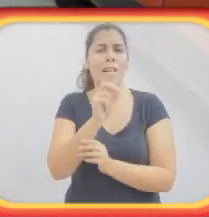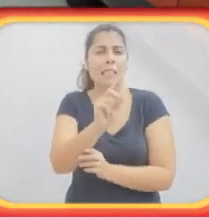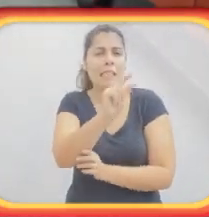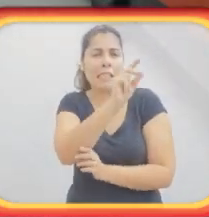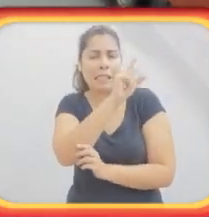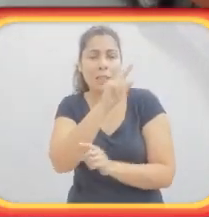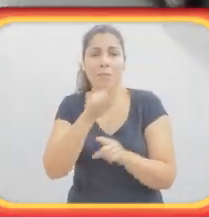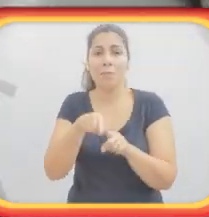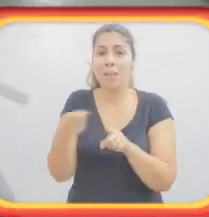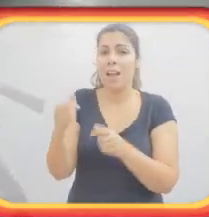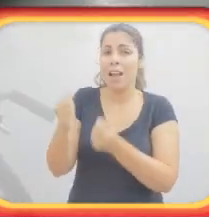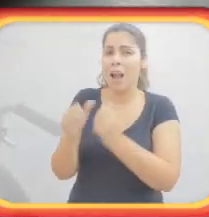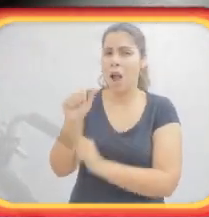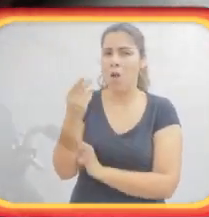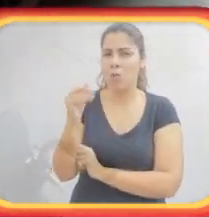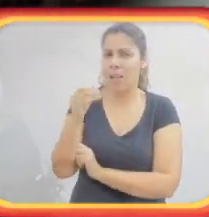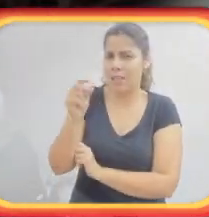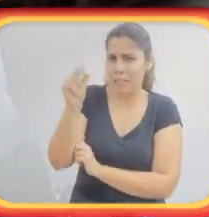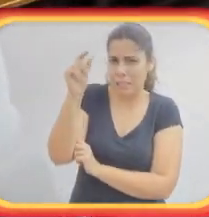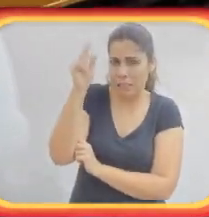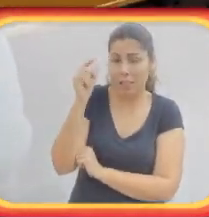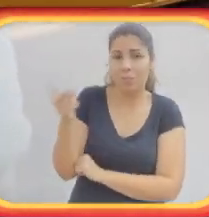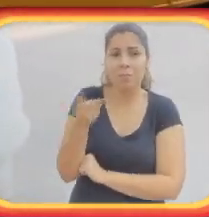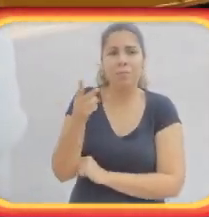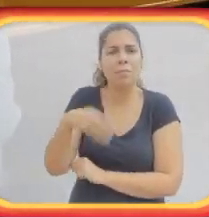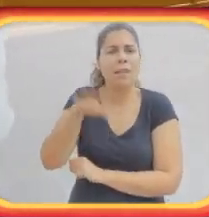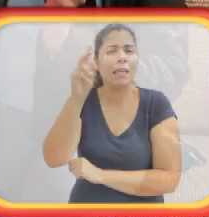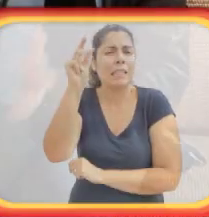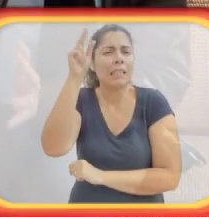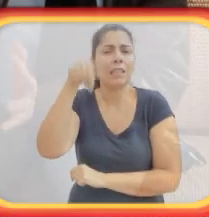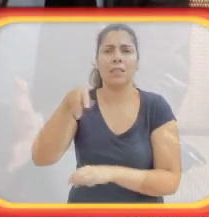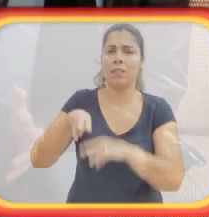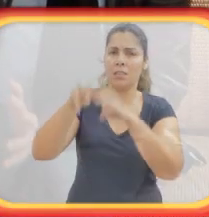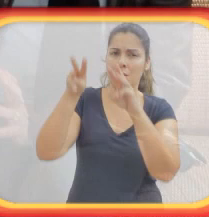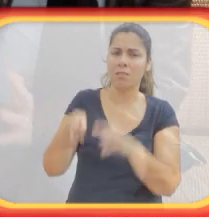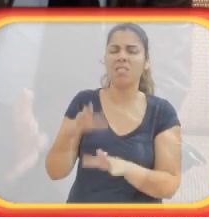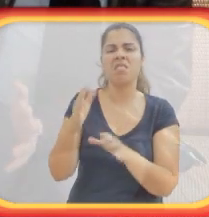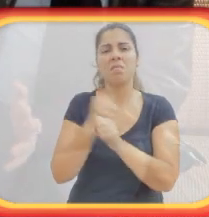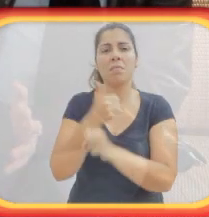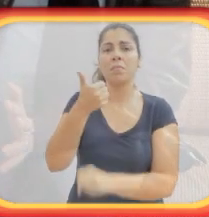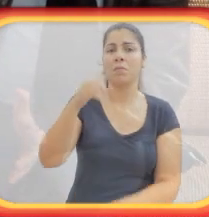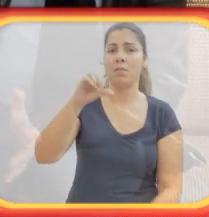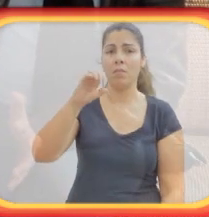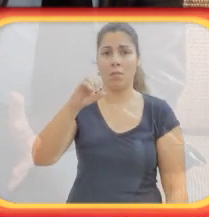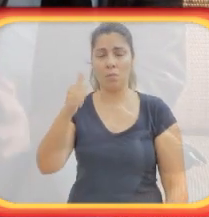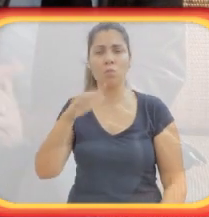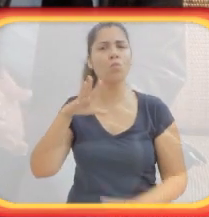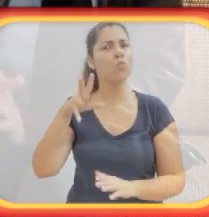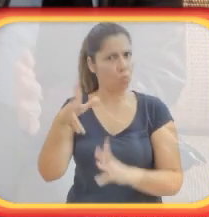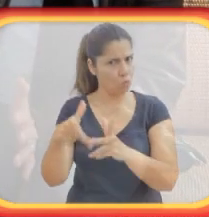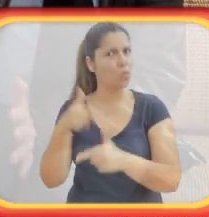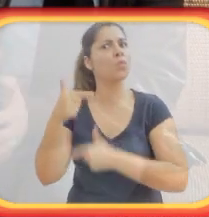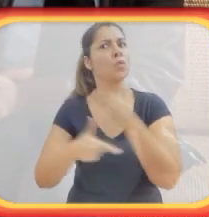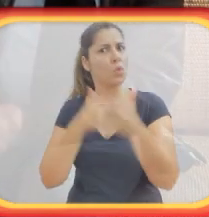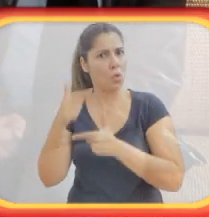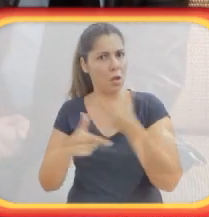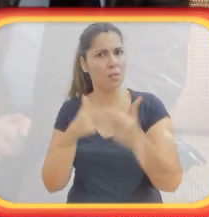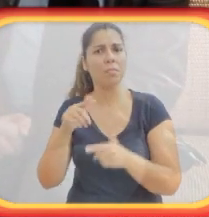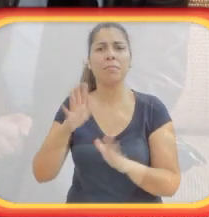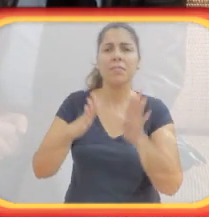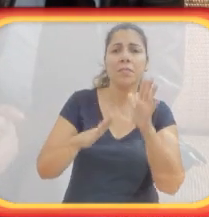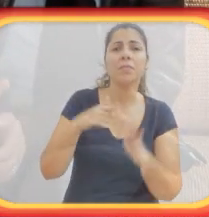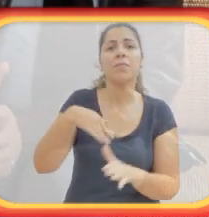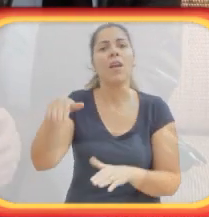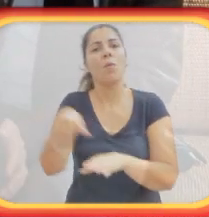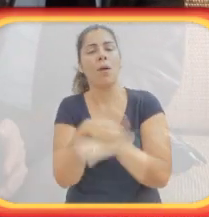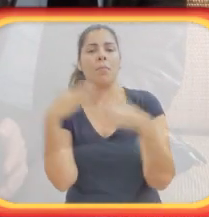realmente os elétricos antigos e os autocarros antigos. Este é o mais antigo que temos no museu, de